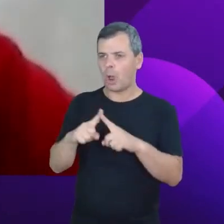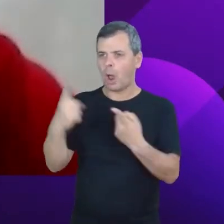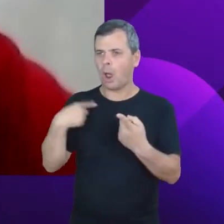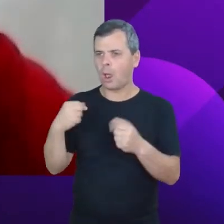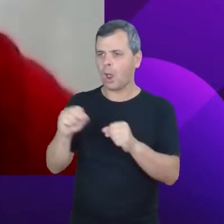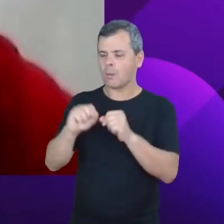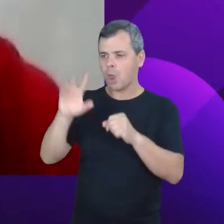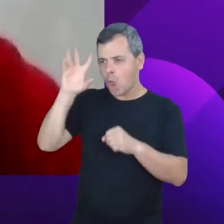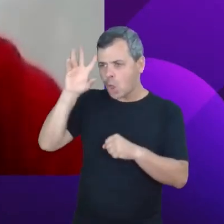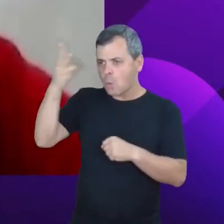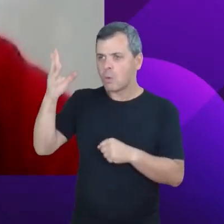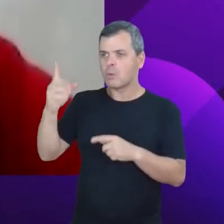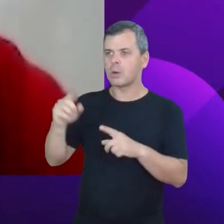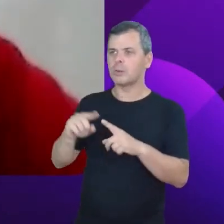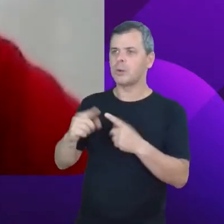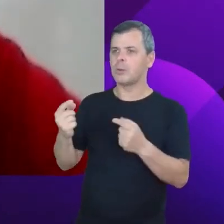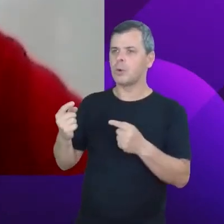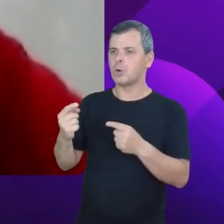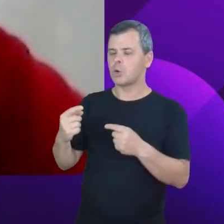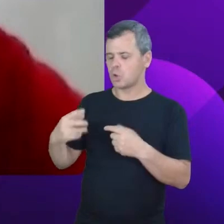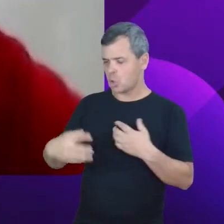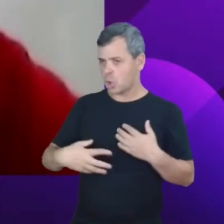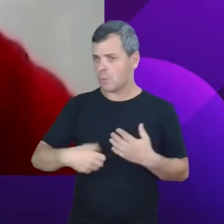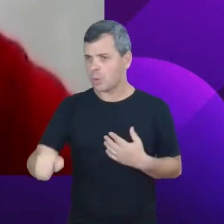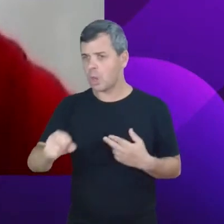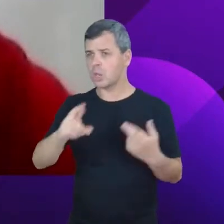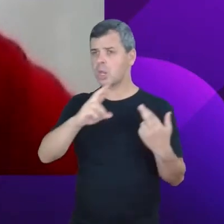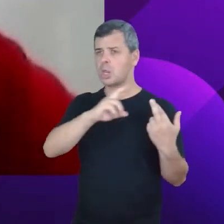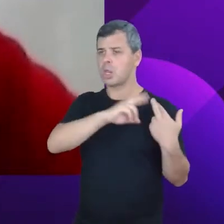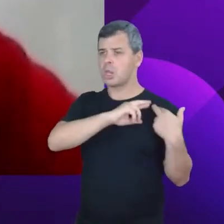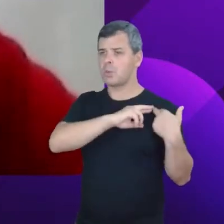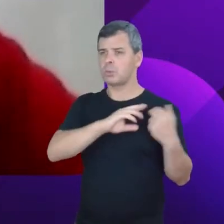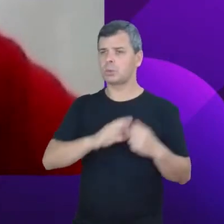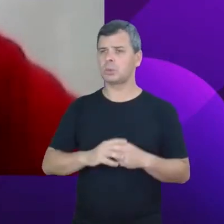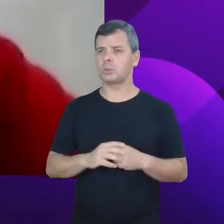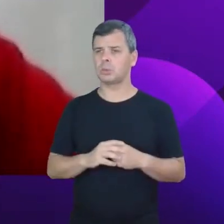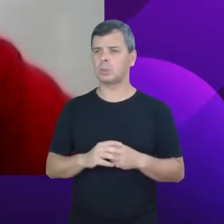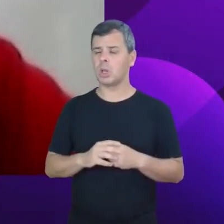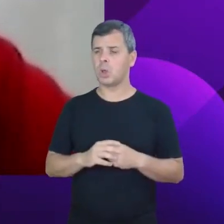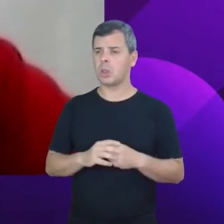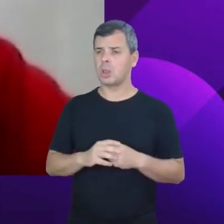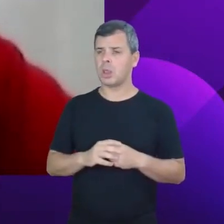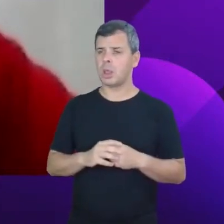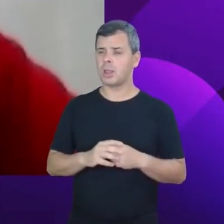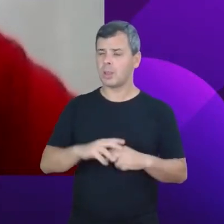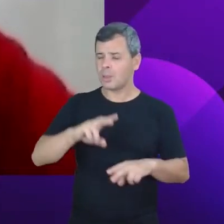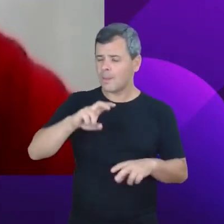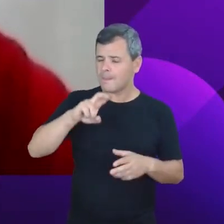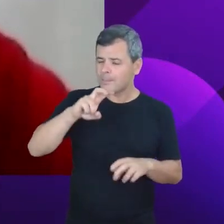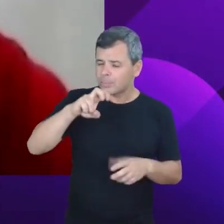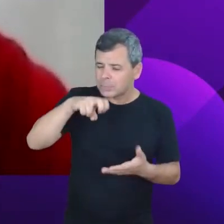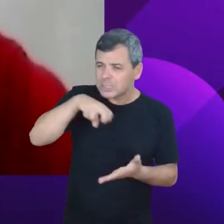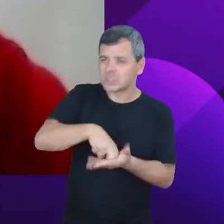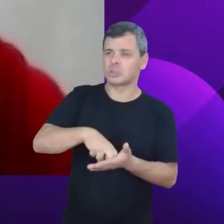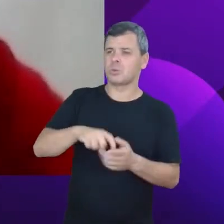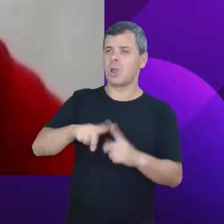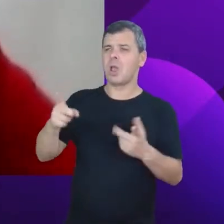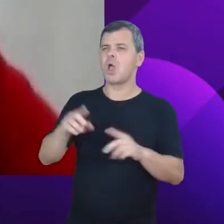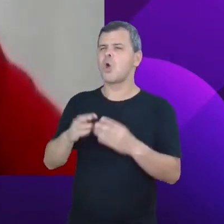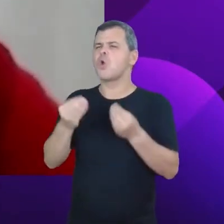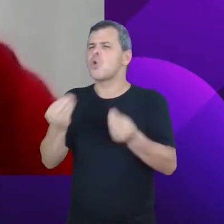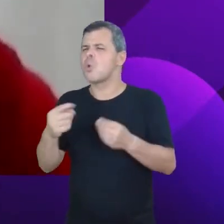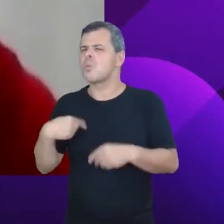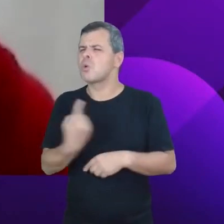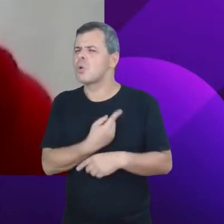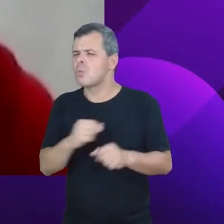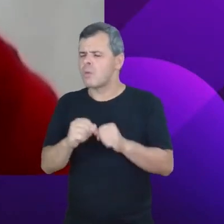tomar a decisão do aborto, a responsabilidade da punição é dela. Mas e aí? Como é que a